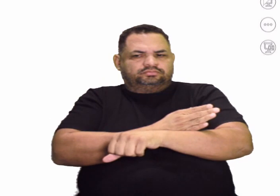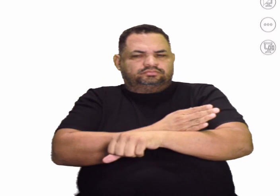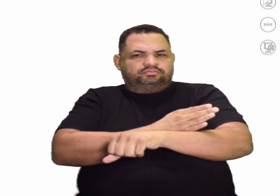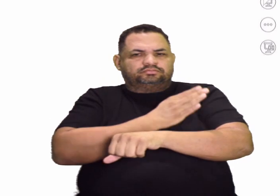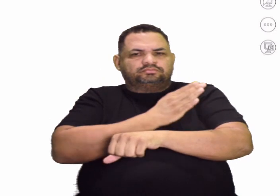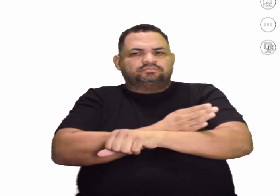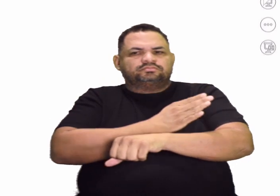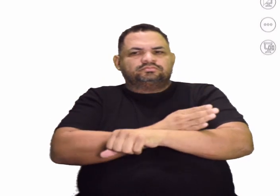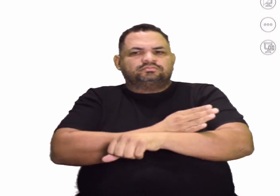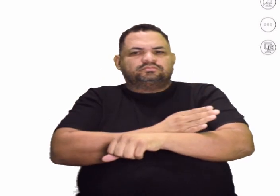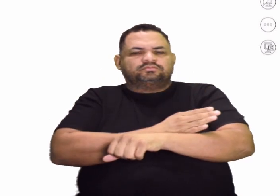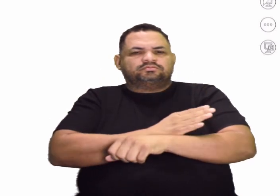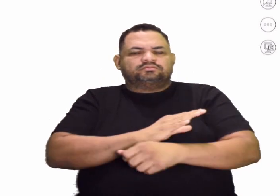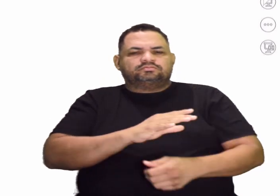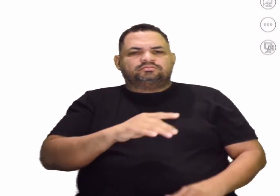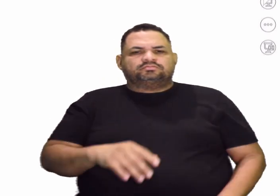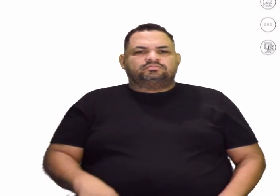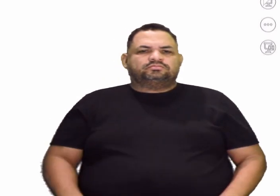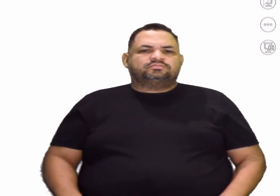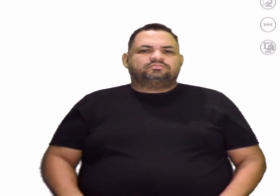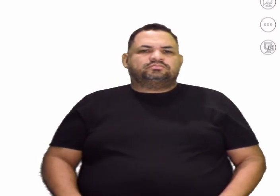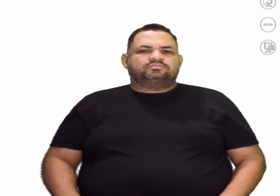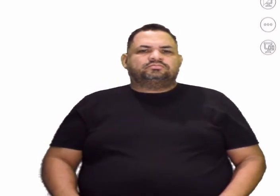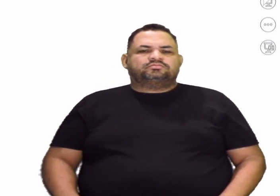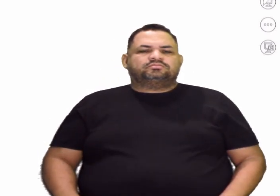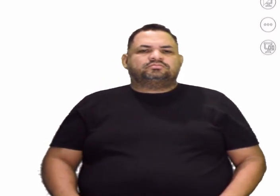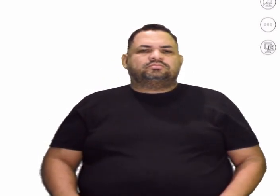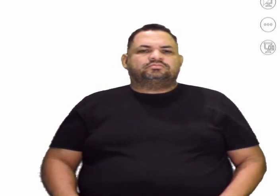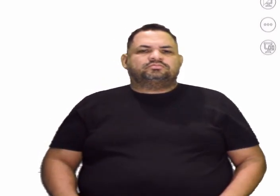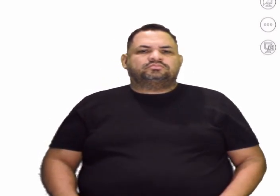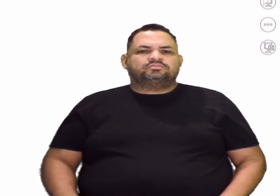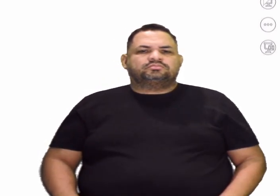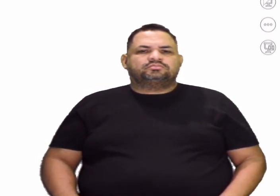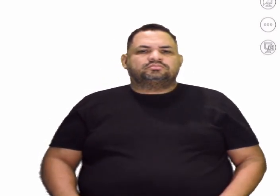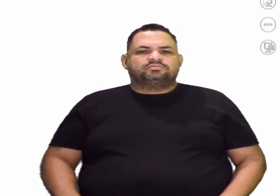Média, aí tinha o que pairava a teocracia, né?